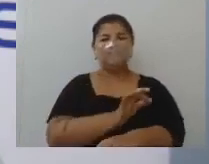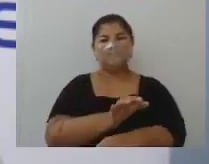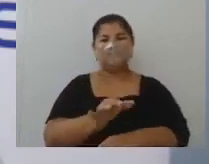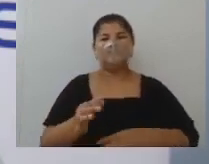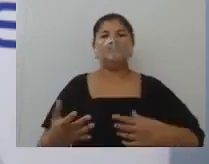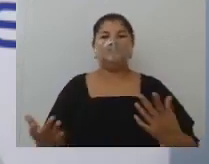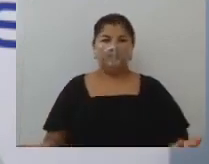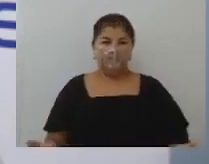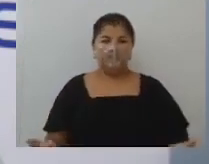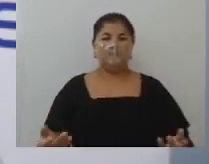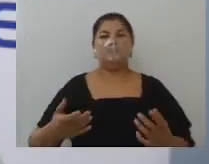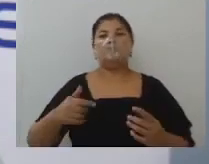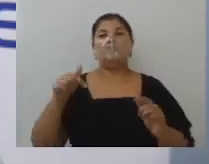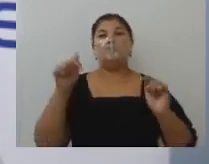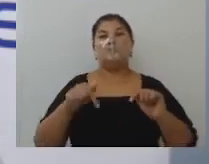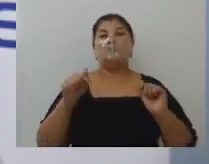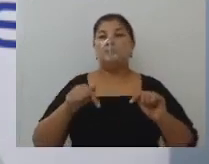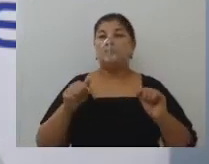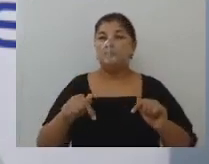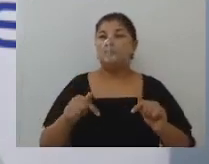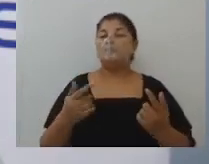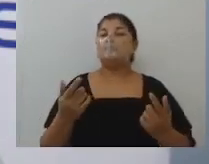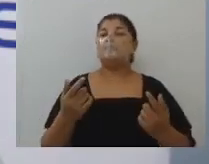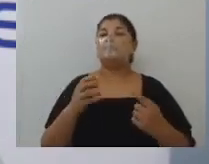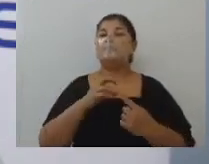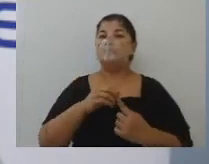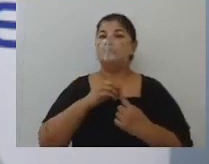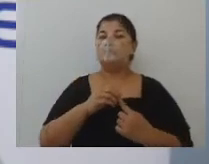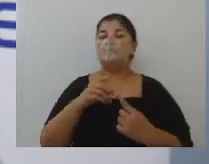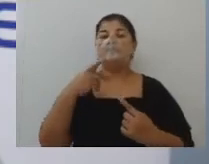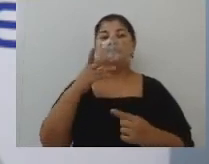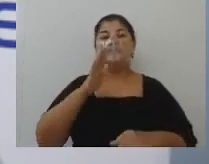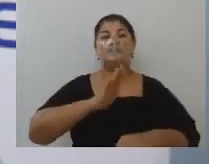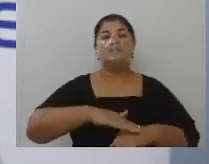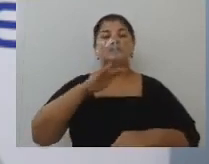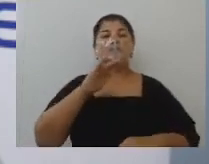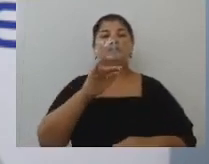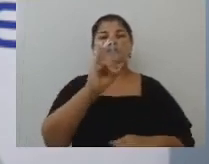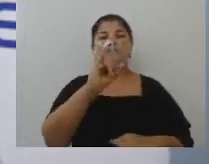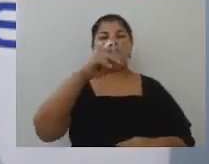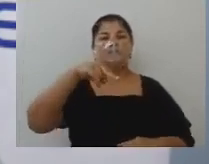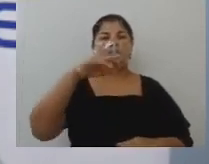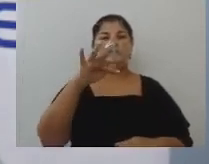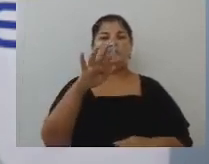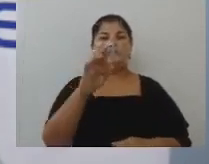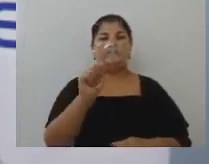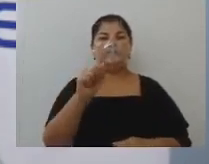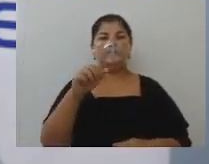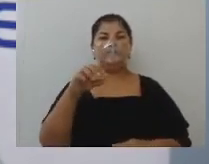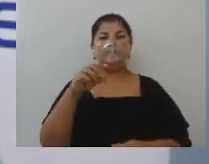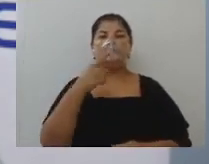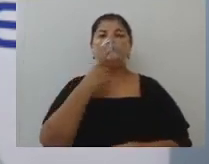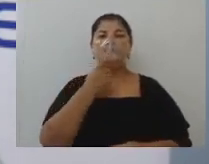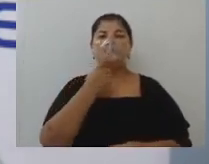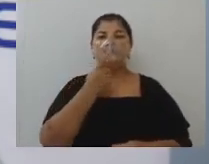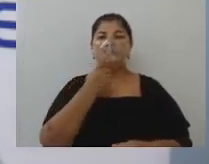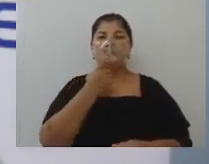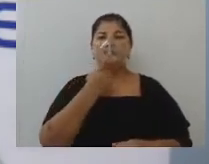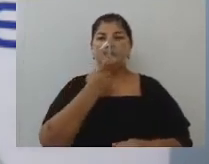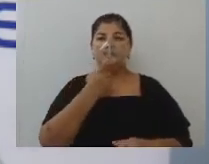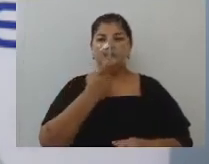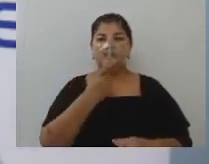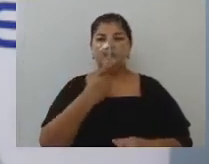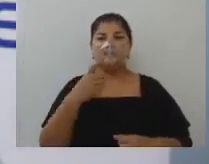ultravioleta. O papo hoje é sobre infravermelho. E o infravermelho, ele é rico no transporte